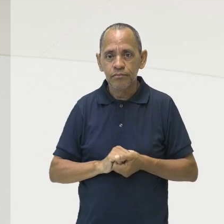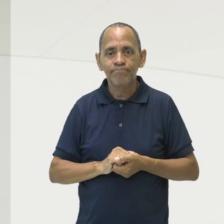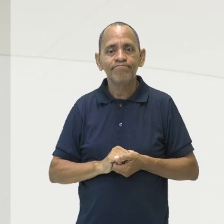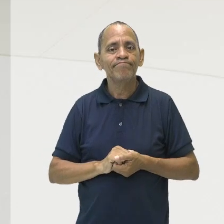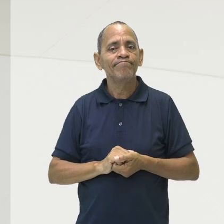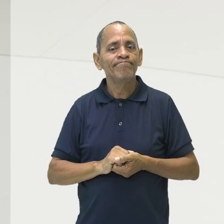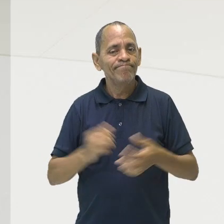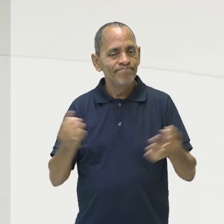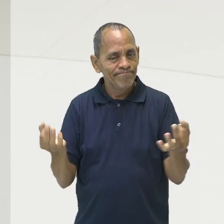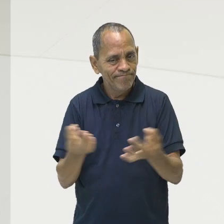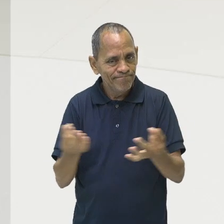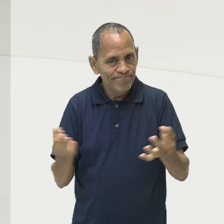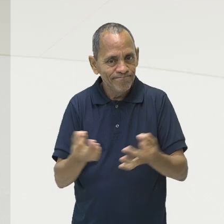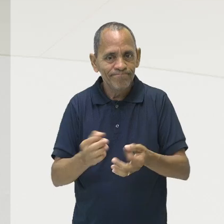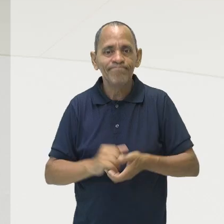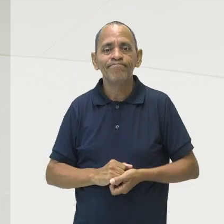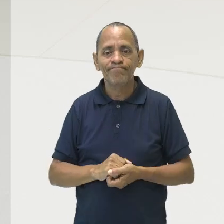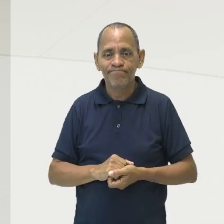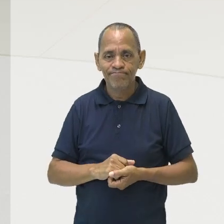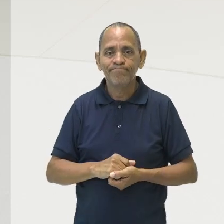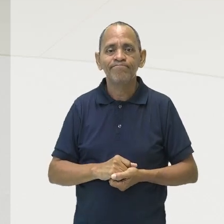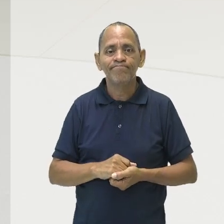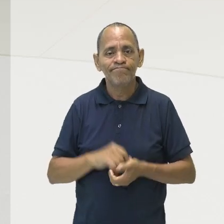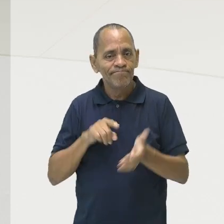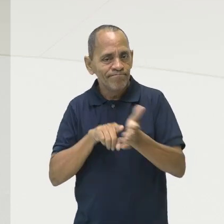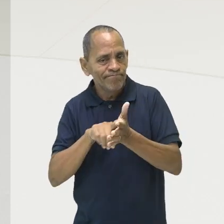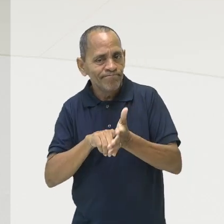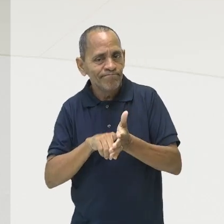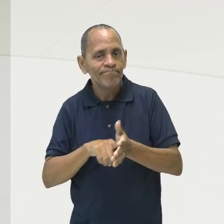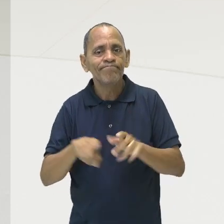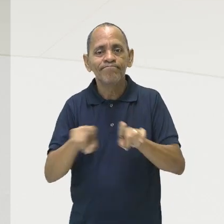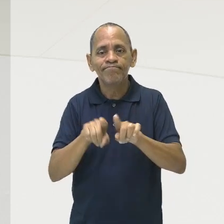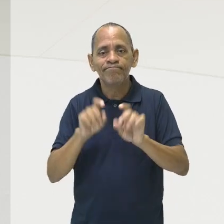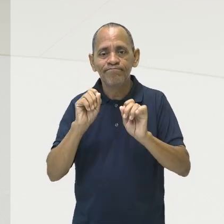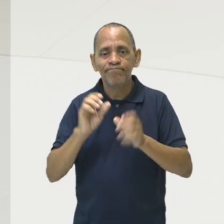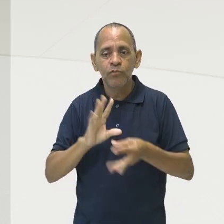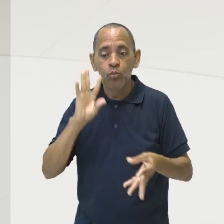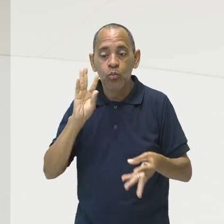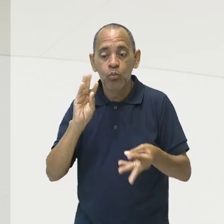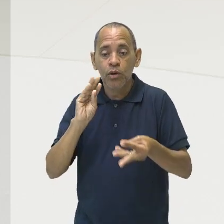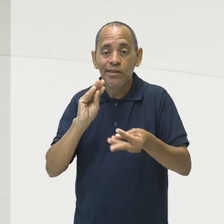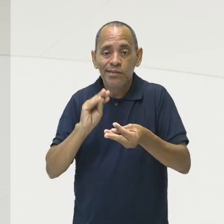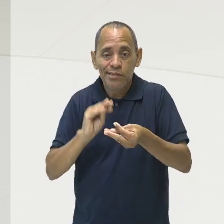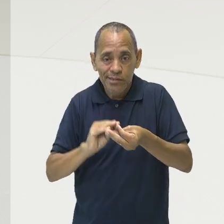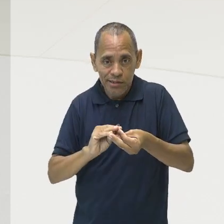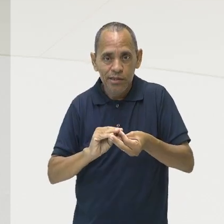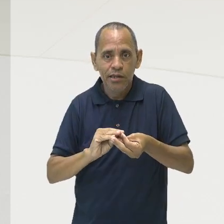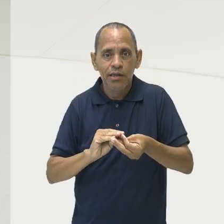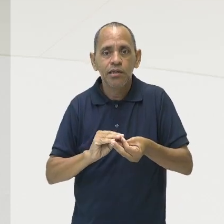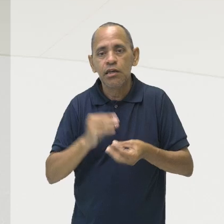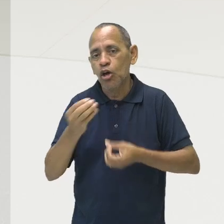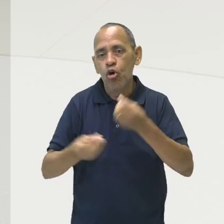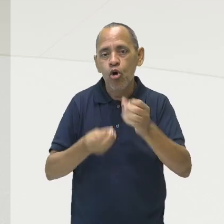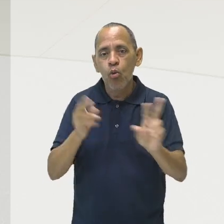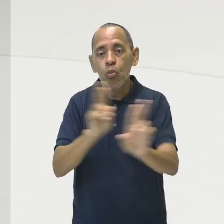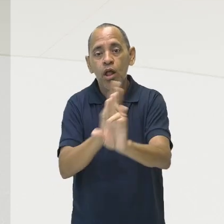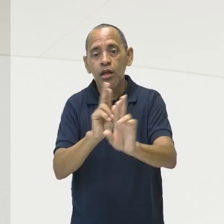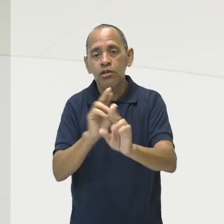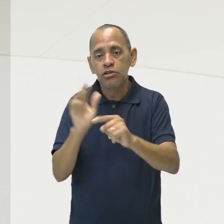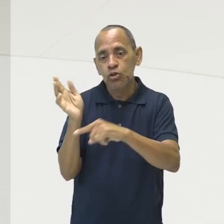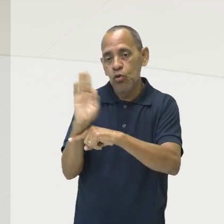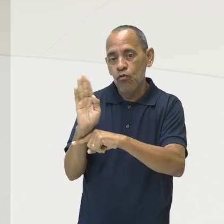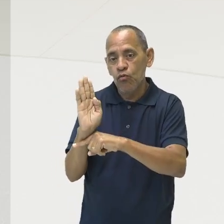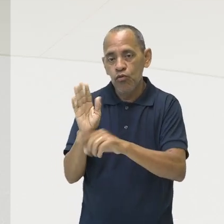Perfeito! Então, a gente acabou de verificar, né, uma resenha em relação a esse filme. E